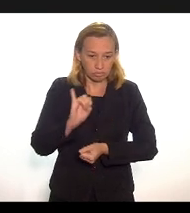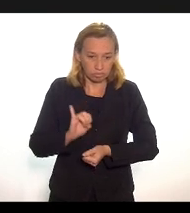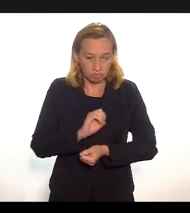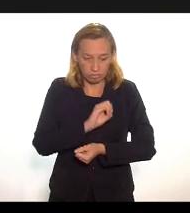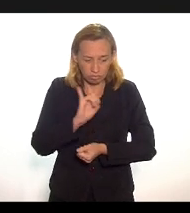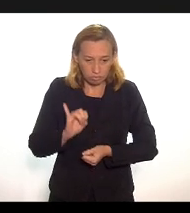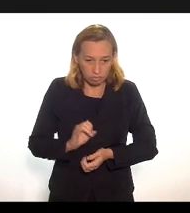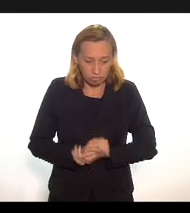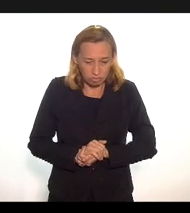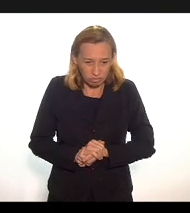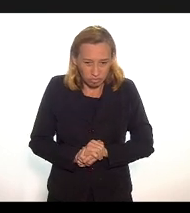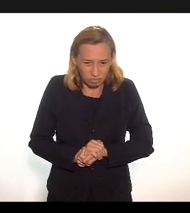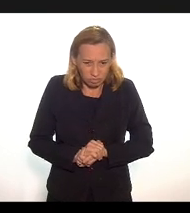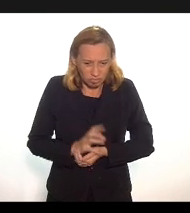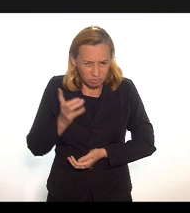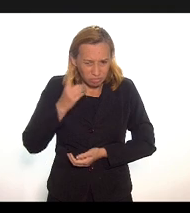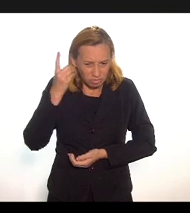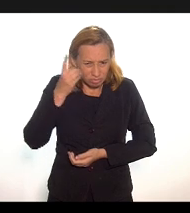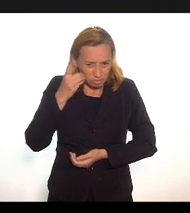Alexandre. Deputada Luquinha.